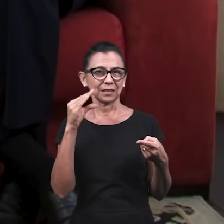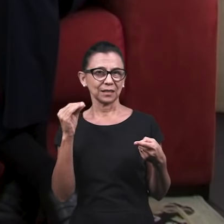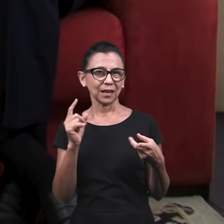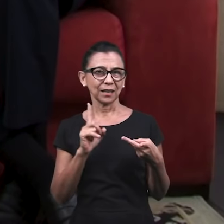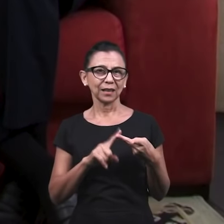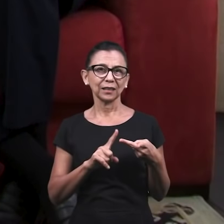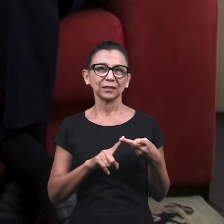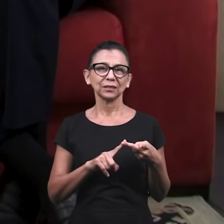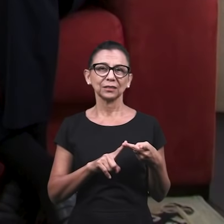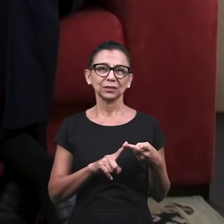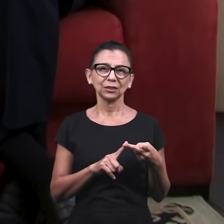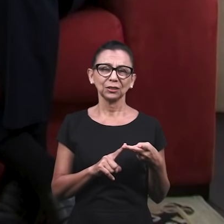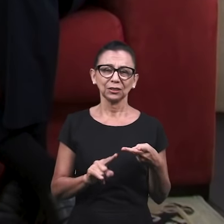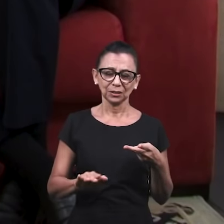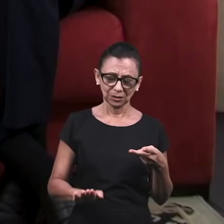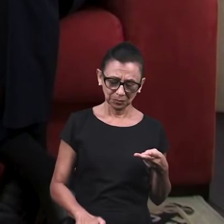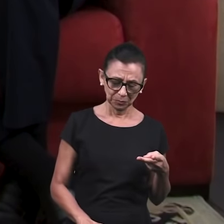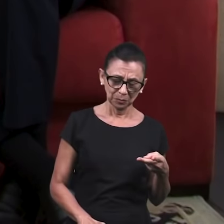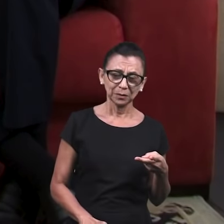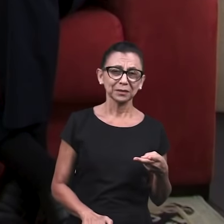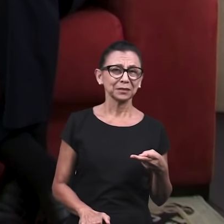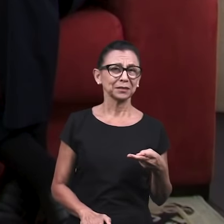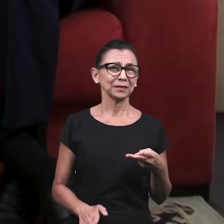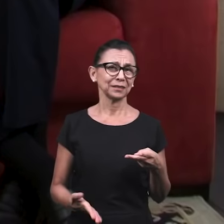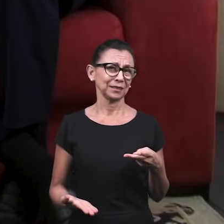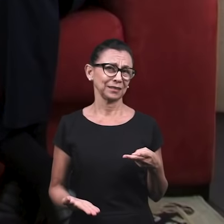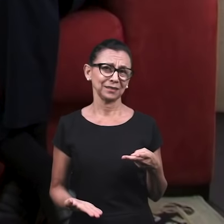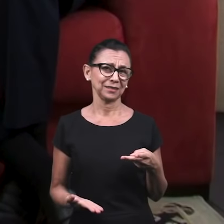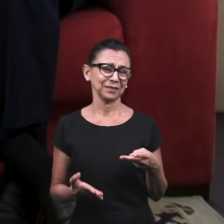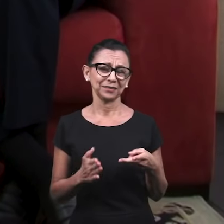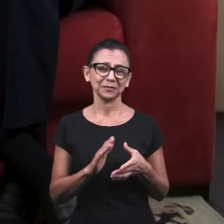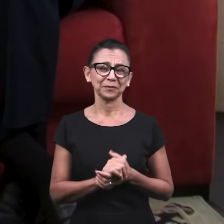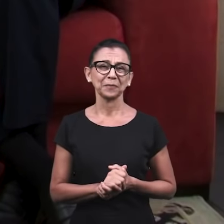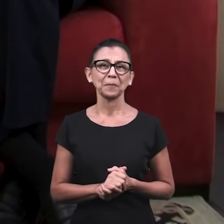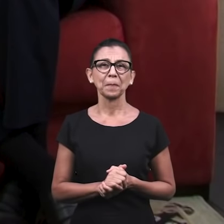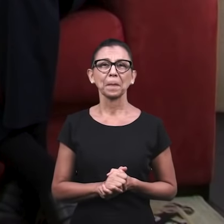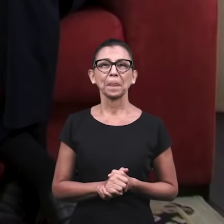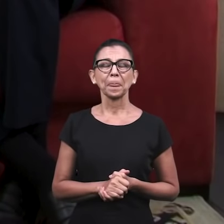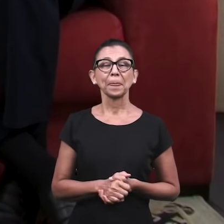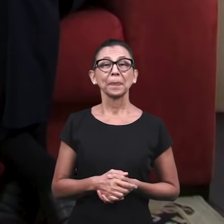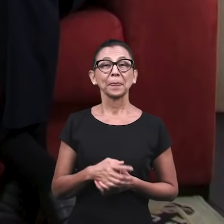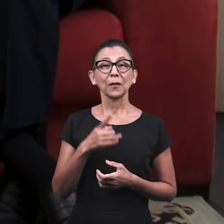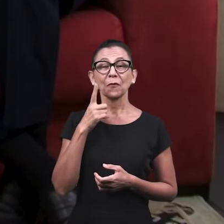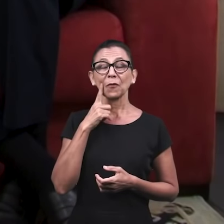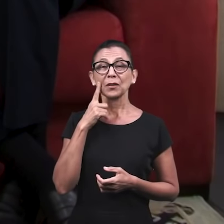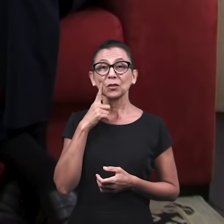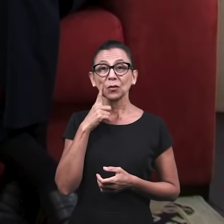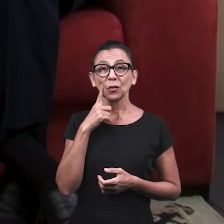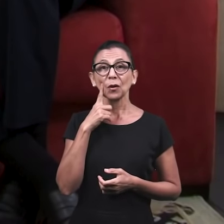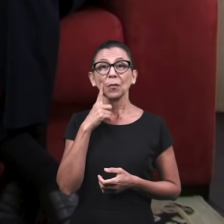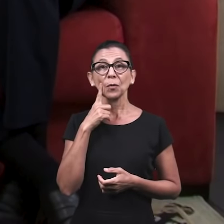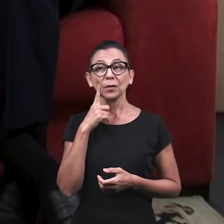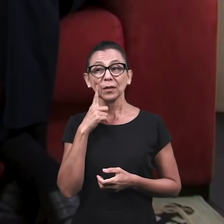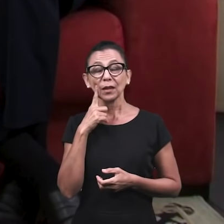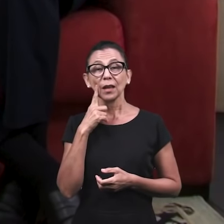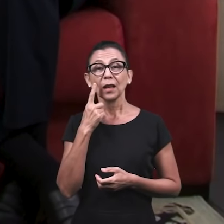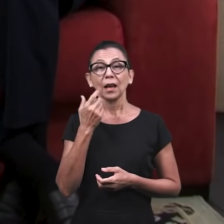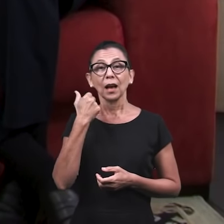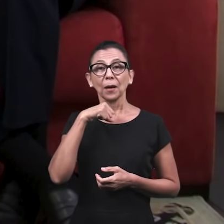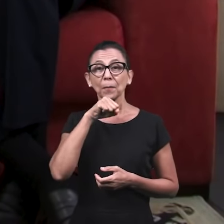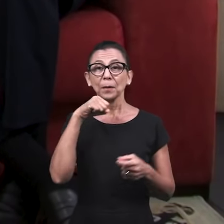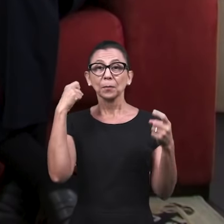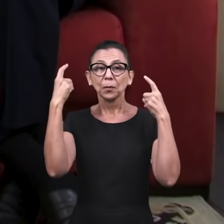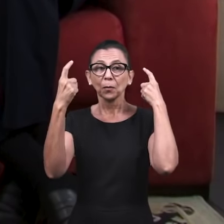Carmelita, resposta do bebê, da bebê, né? Laura Freitas, junto com a sua mãe. E vejam nisso a preocupação dos pais em